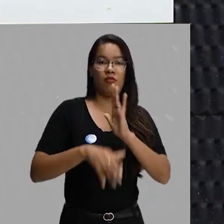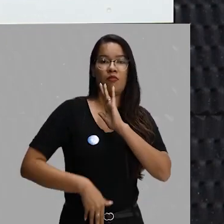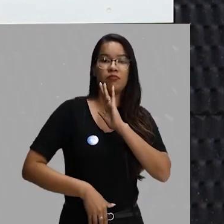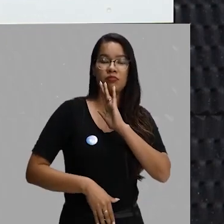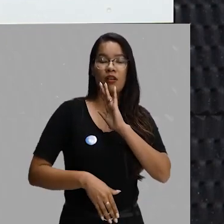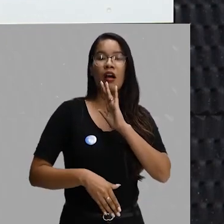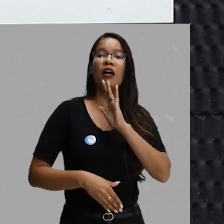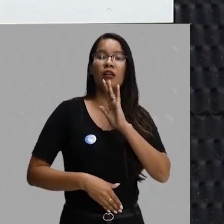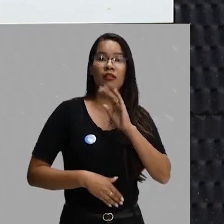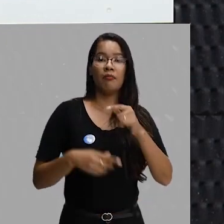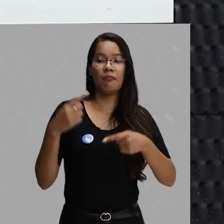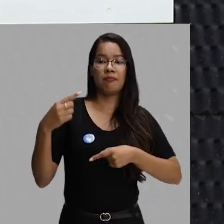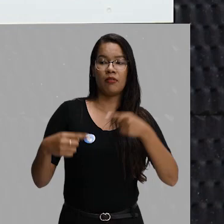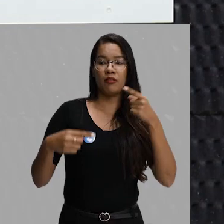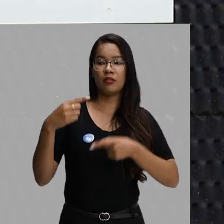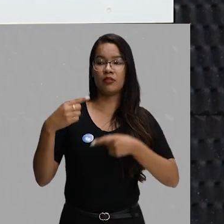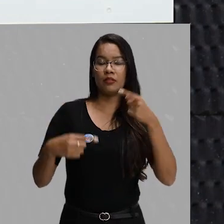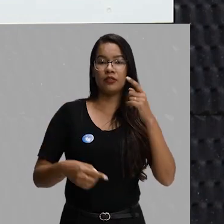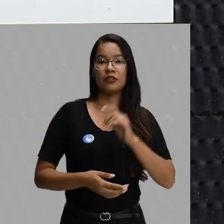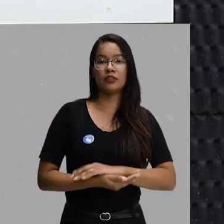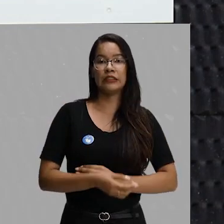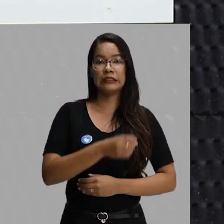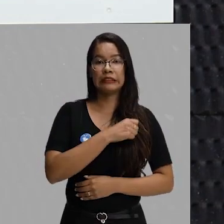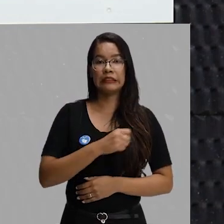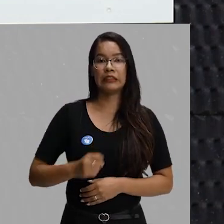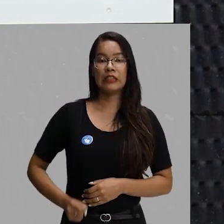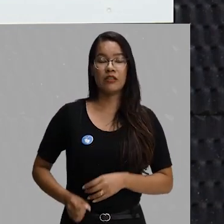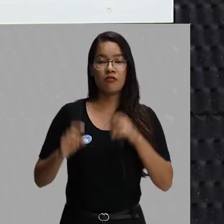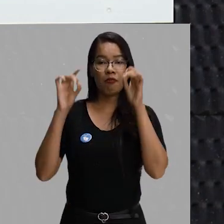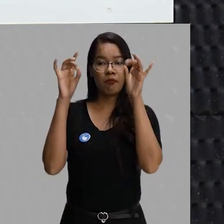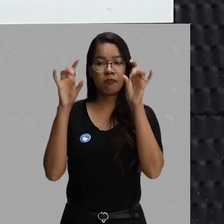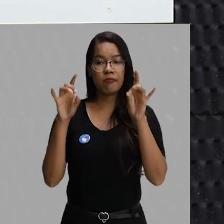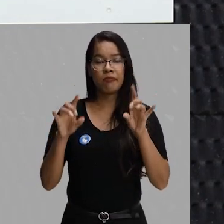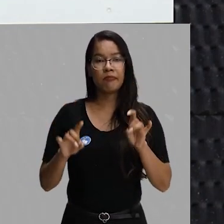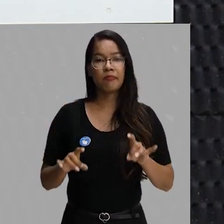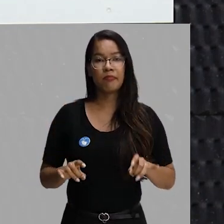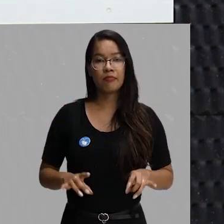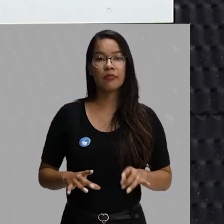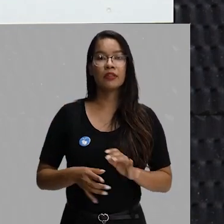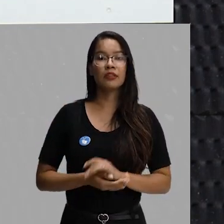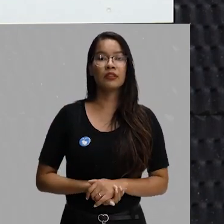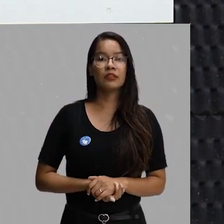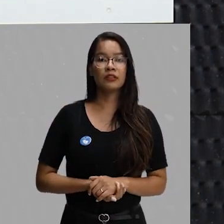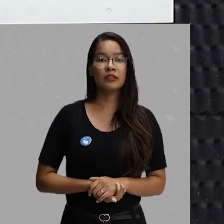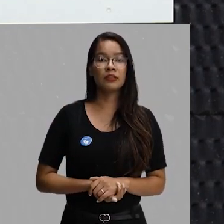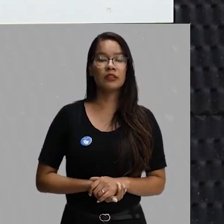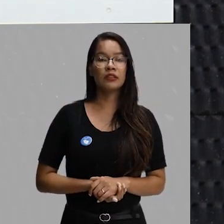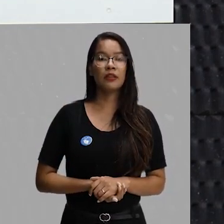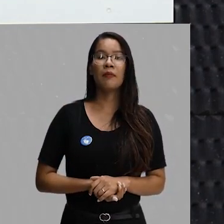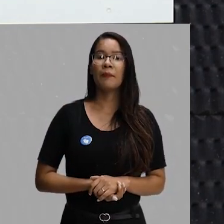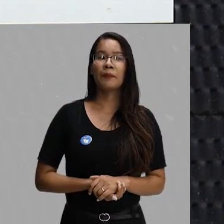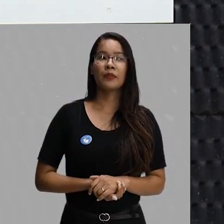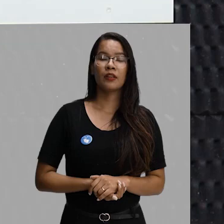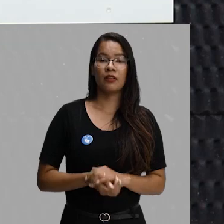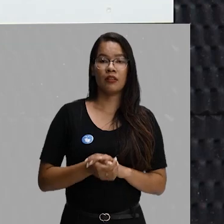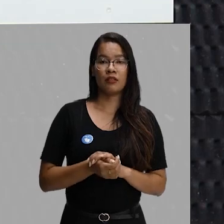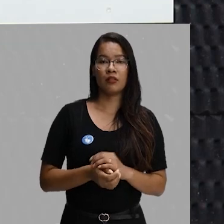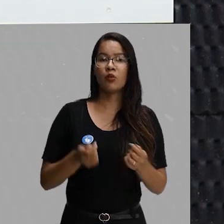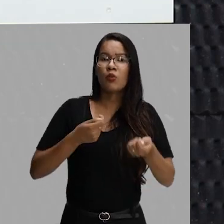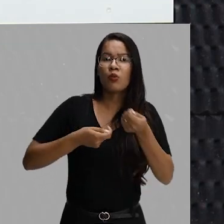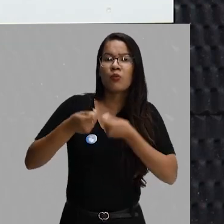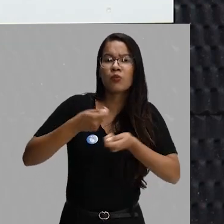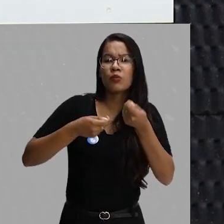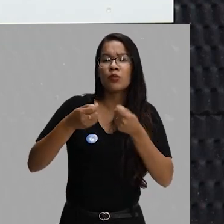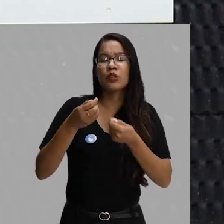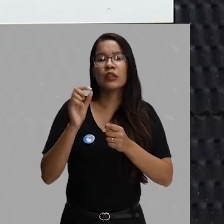da aristocracia senatorial. E um dos principais recursos que o Senado